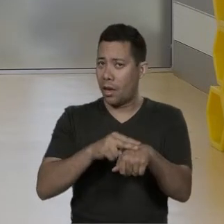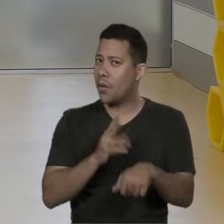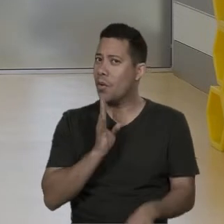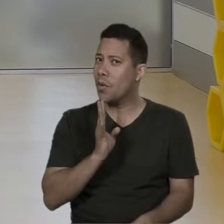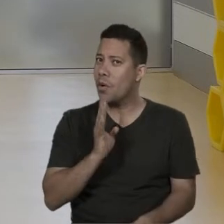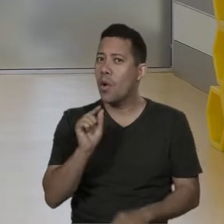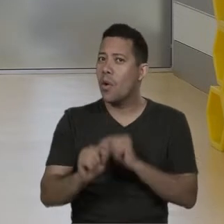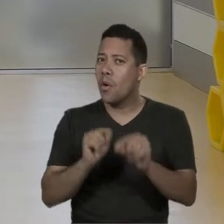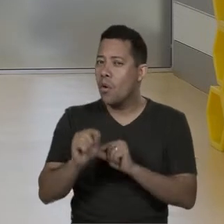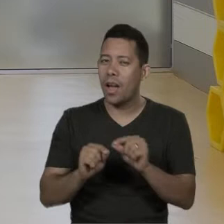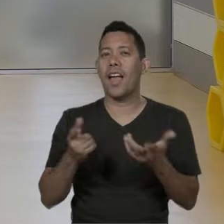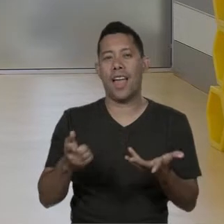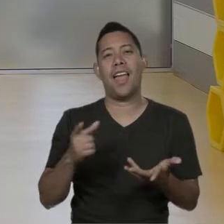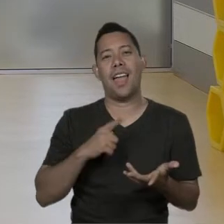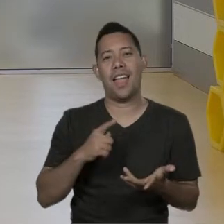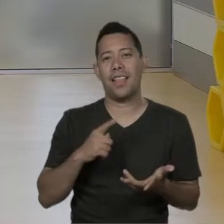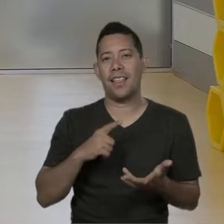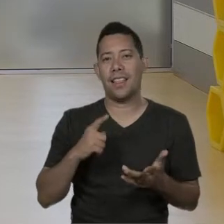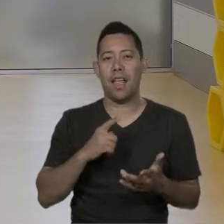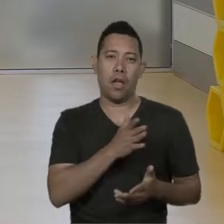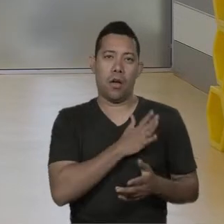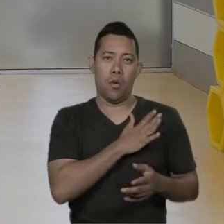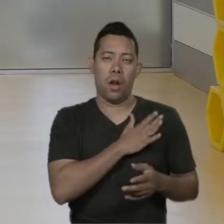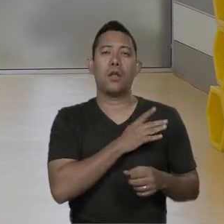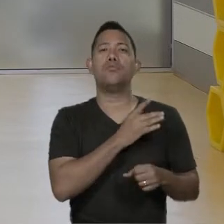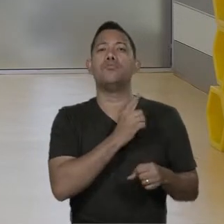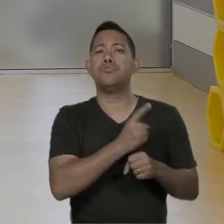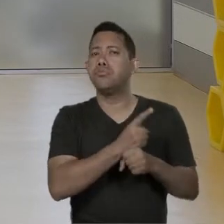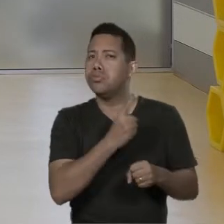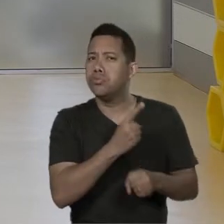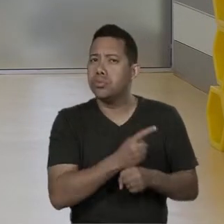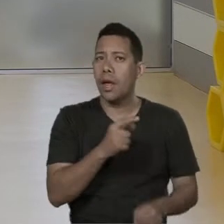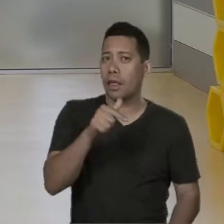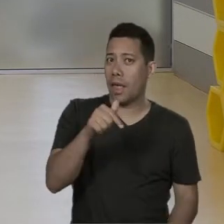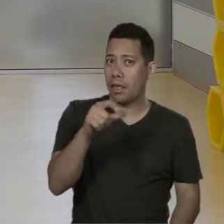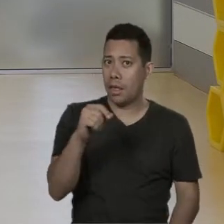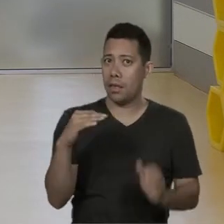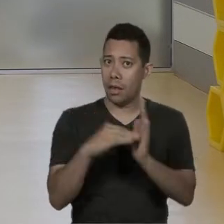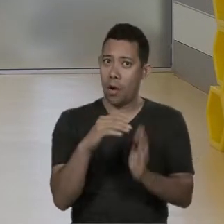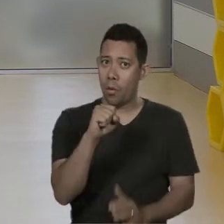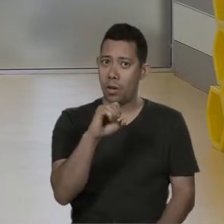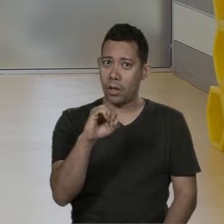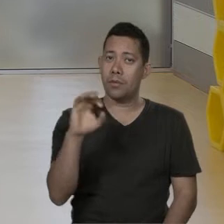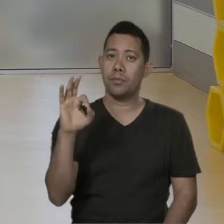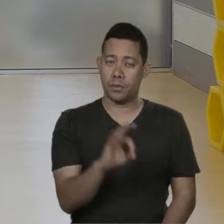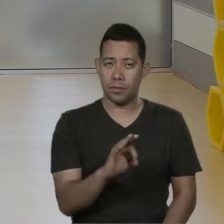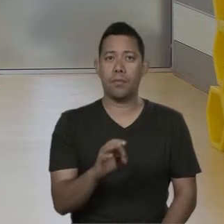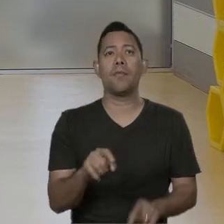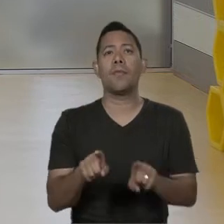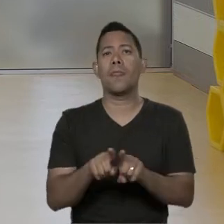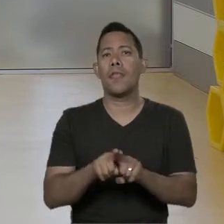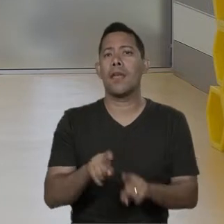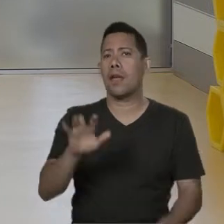também como zona de ritmo, que a frequência cardíaca varia entre 70% a 80% da máxima e o